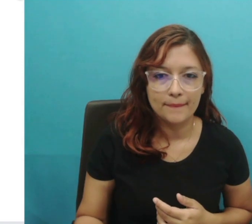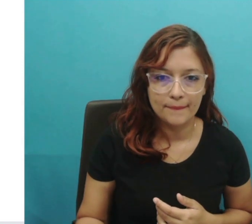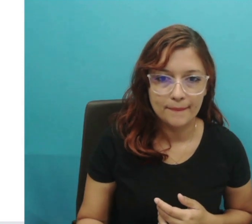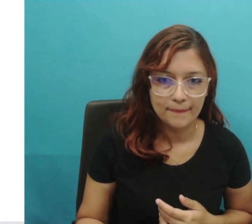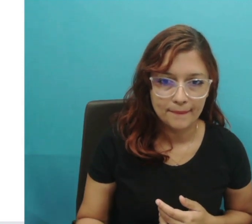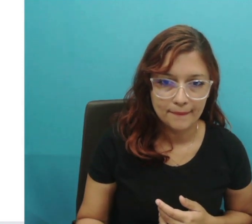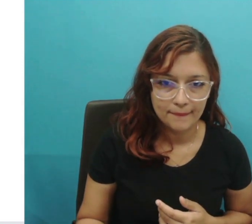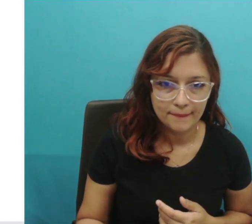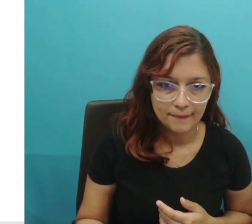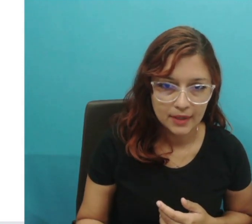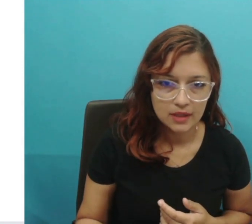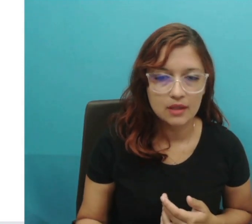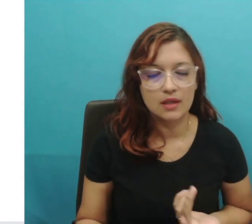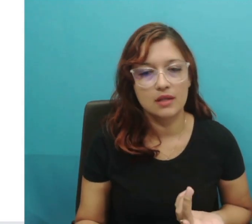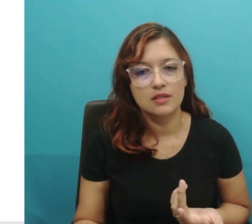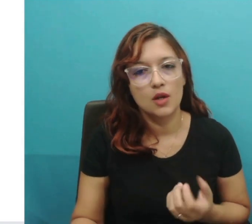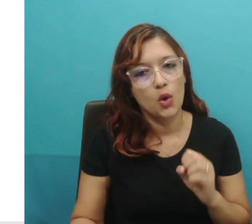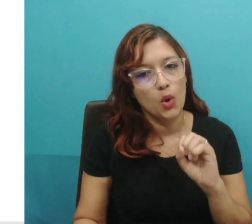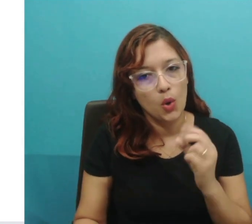Então,